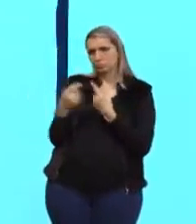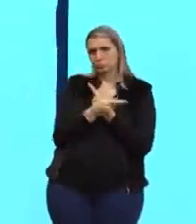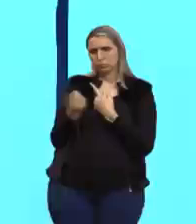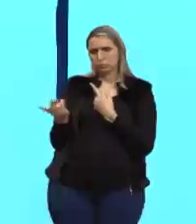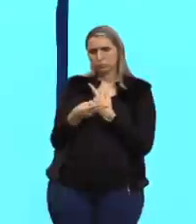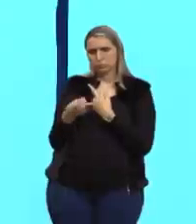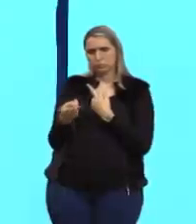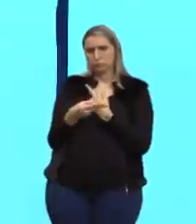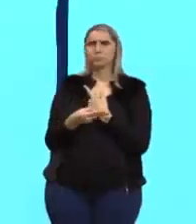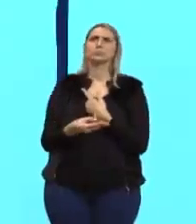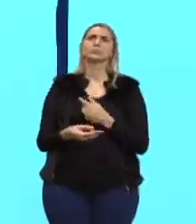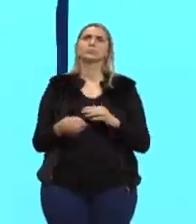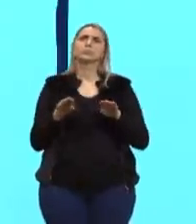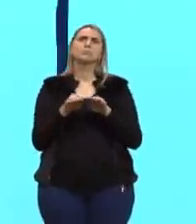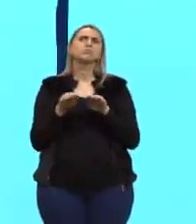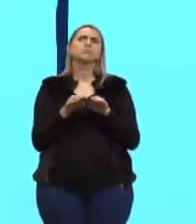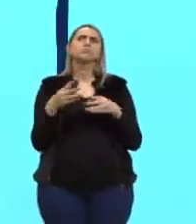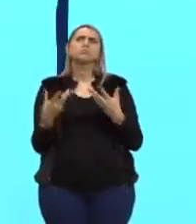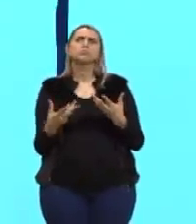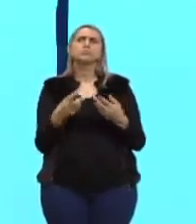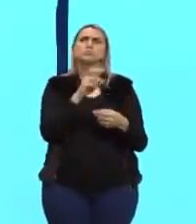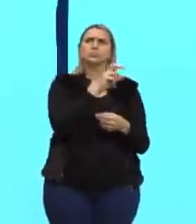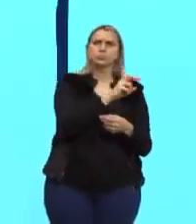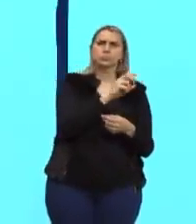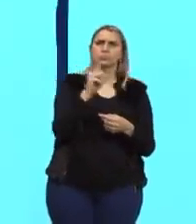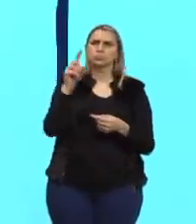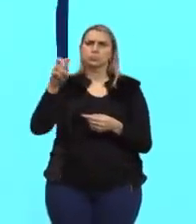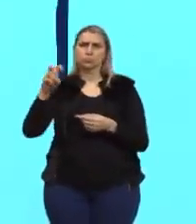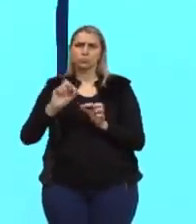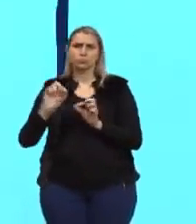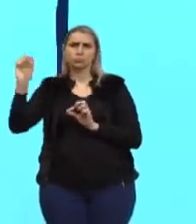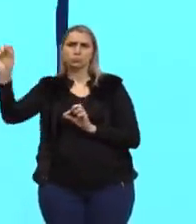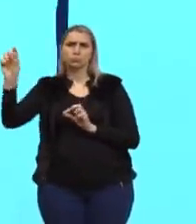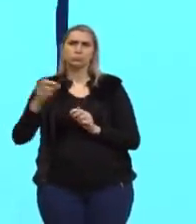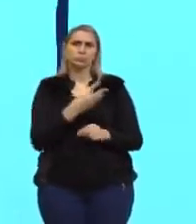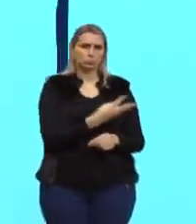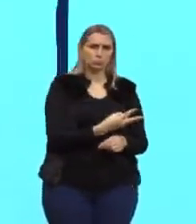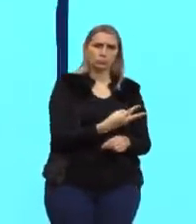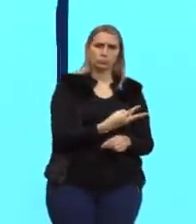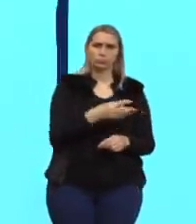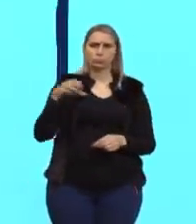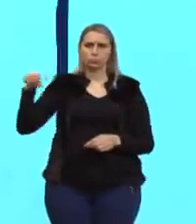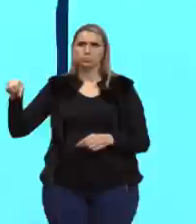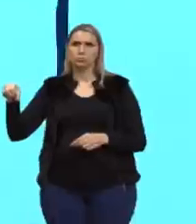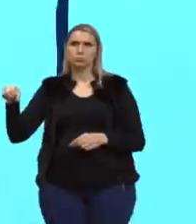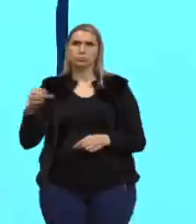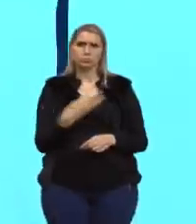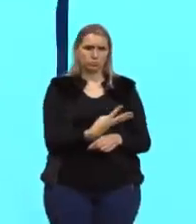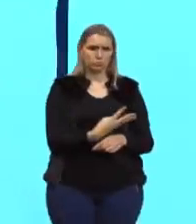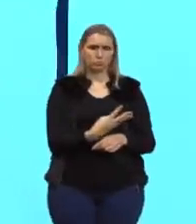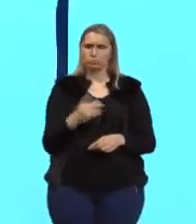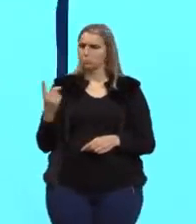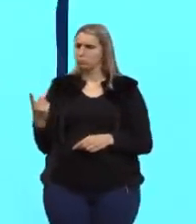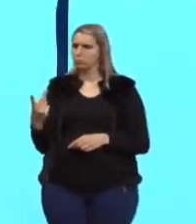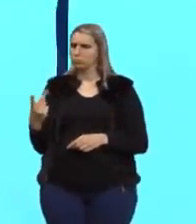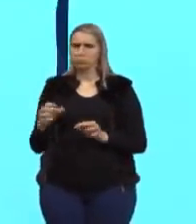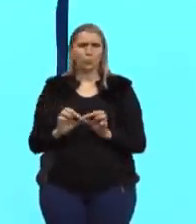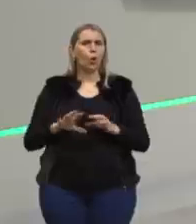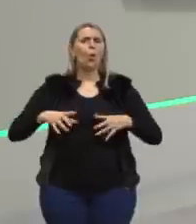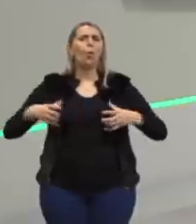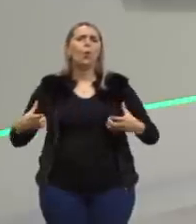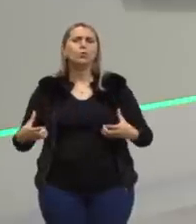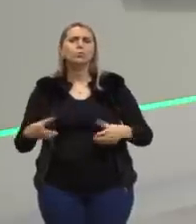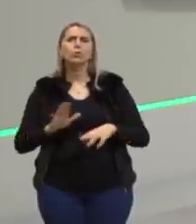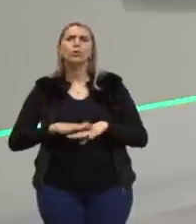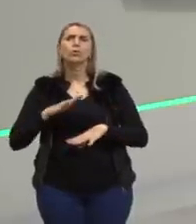aqui está na proporção de quanto? 5 para 15, 3 para 9 e 4 para 12. Aumentou